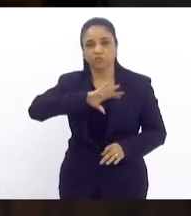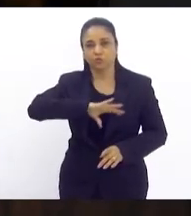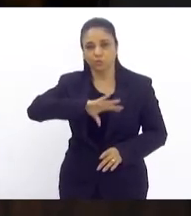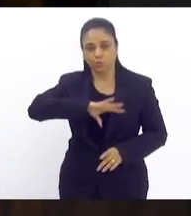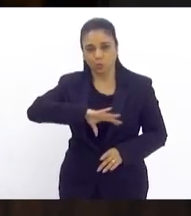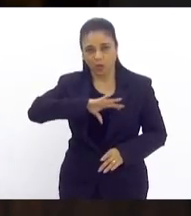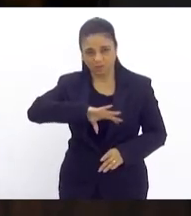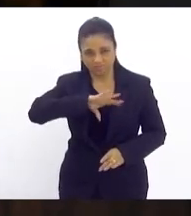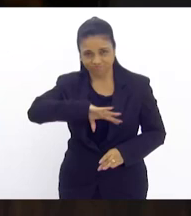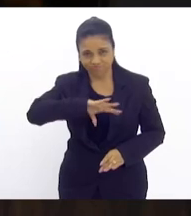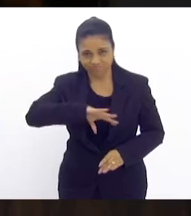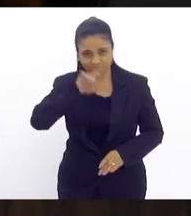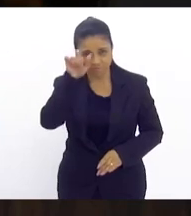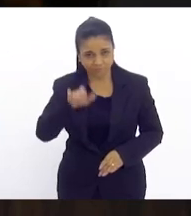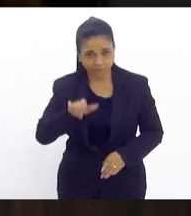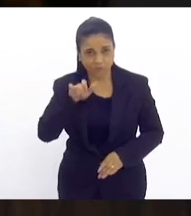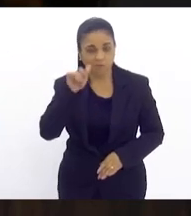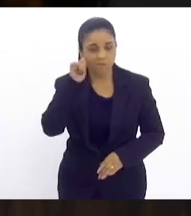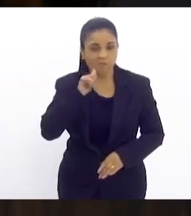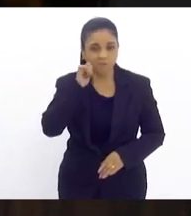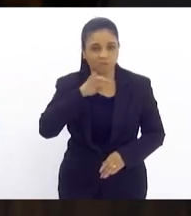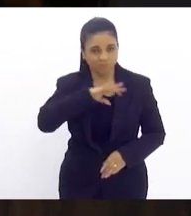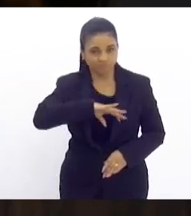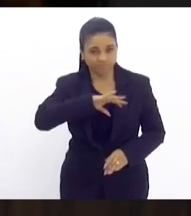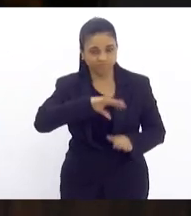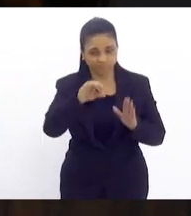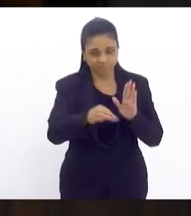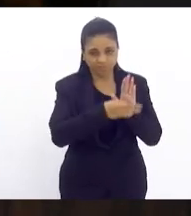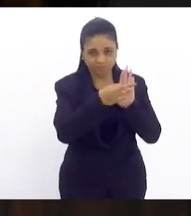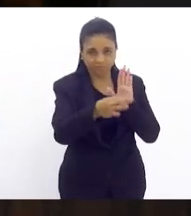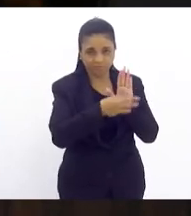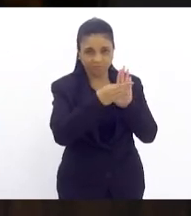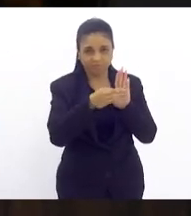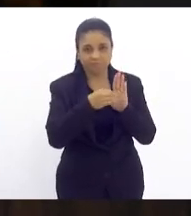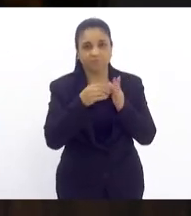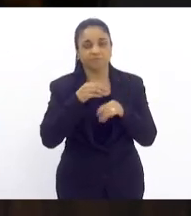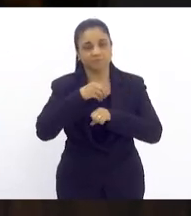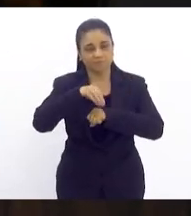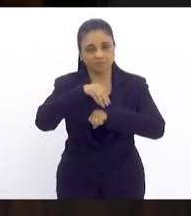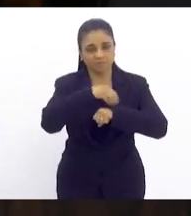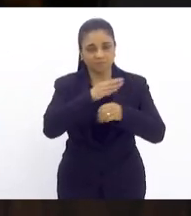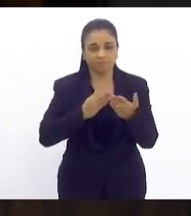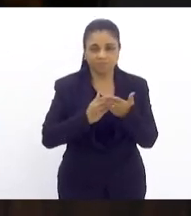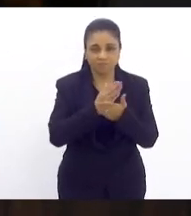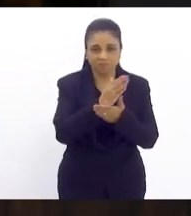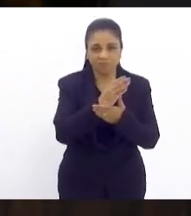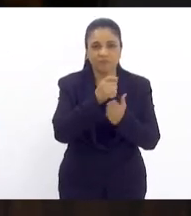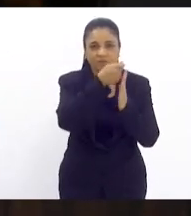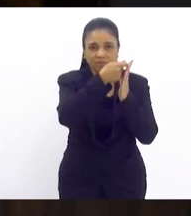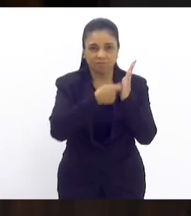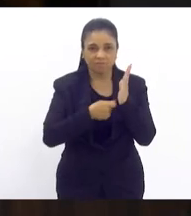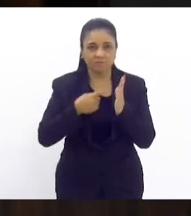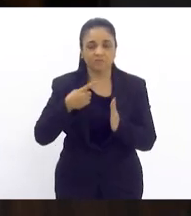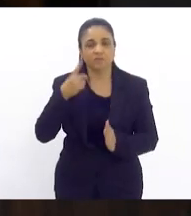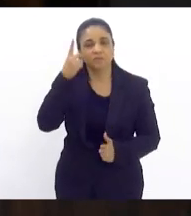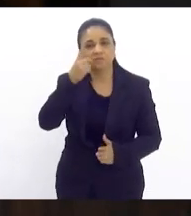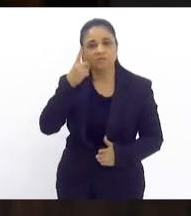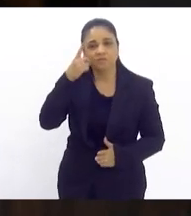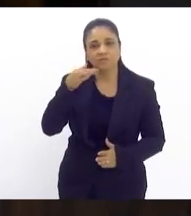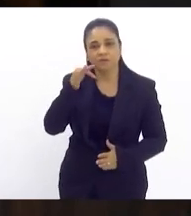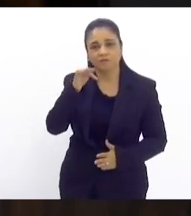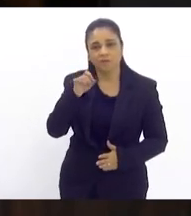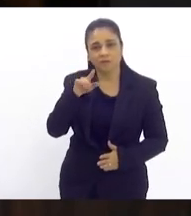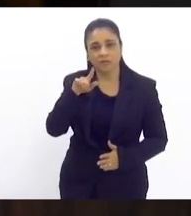do Estado do Rio de Janeiro para seres da comissão de indicação Legislativa favorável relatou Deputado Felipe Soares